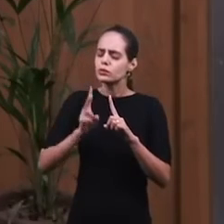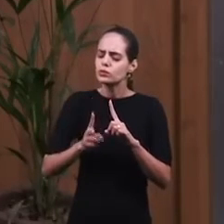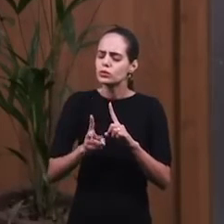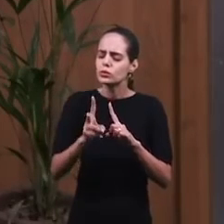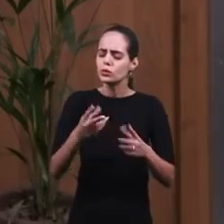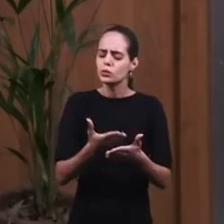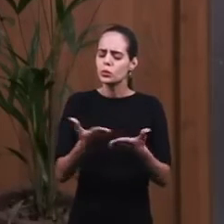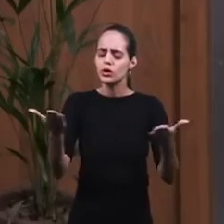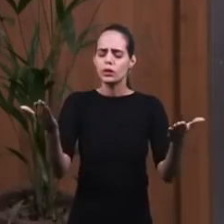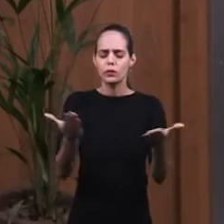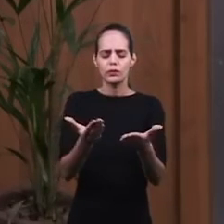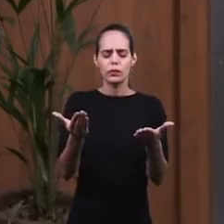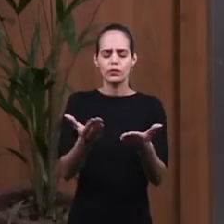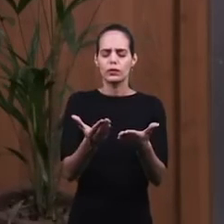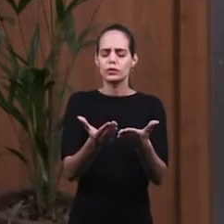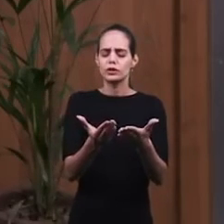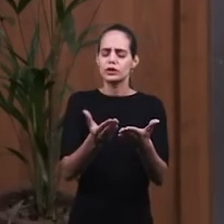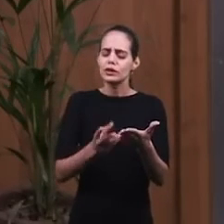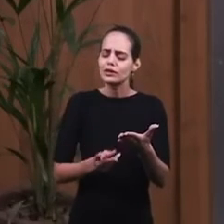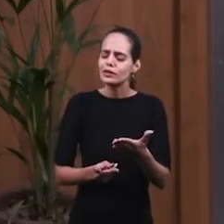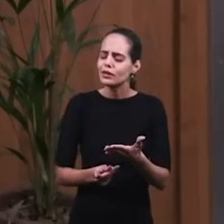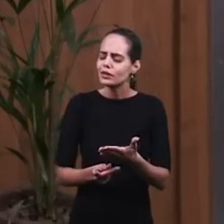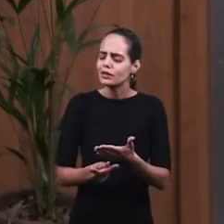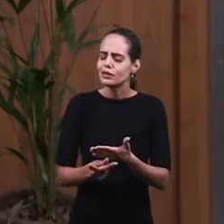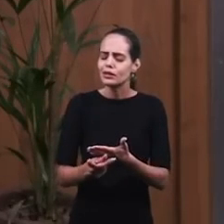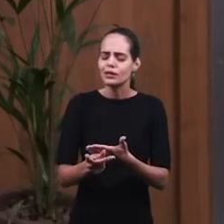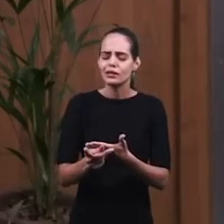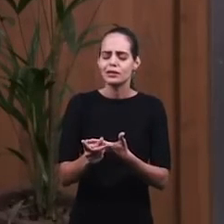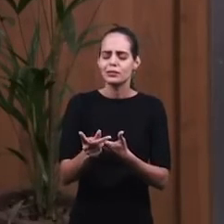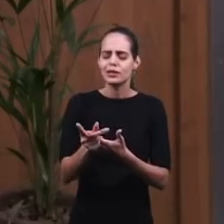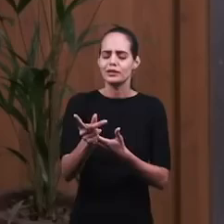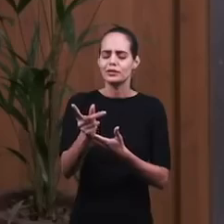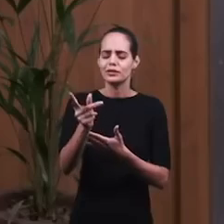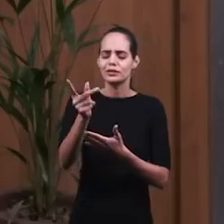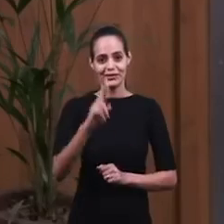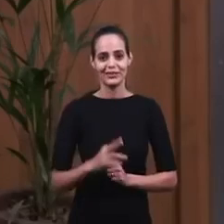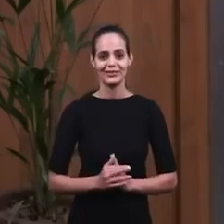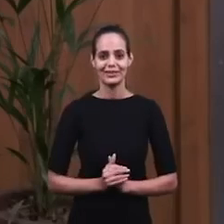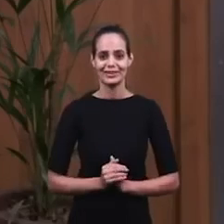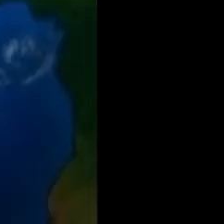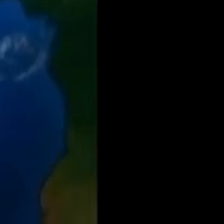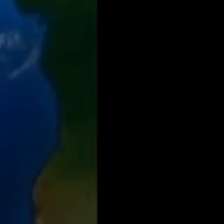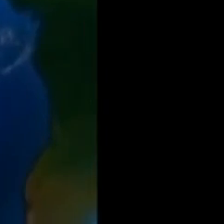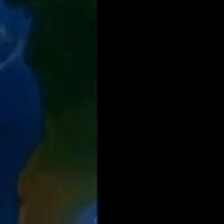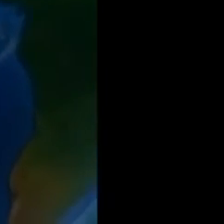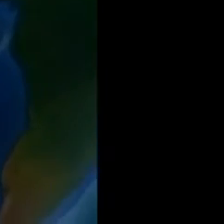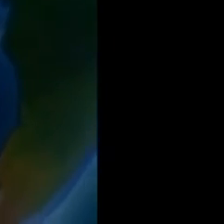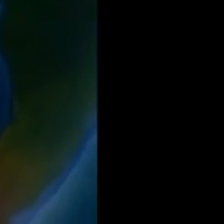repouse sobre vós hoje e para sempre.